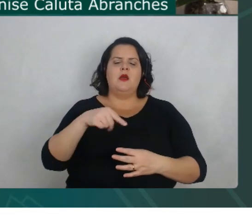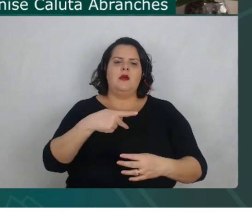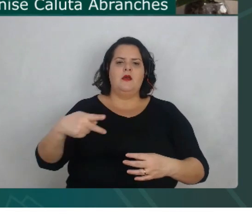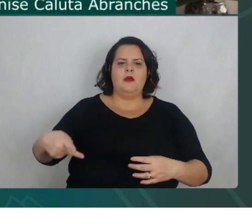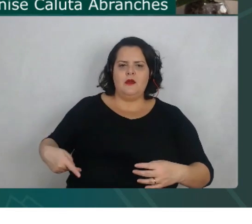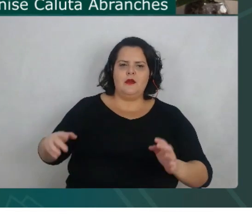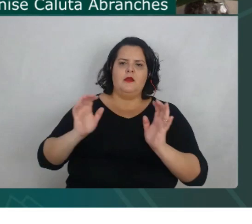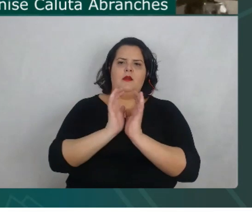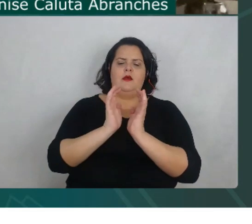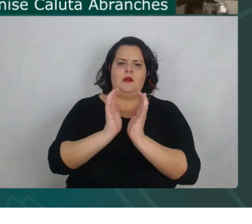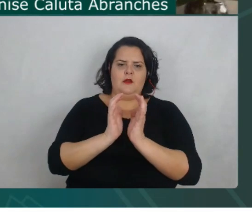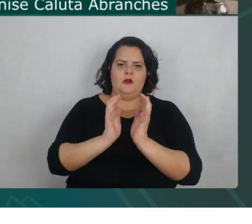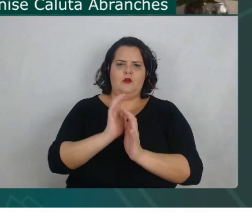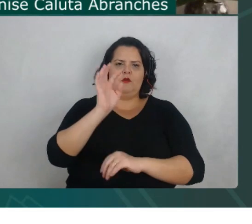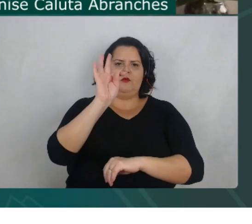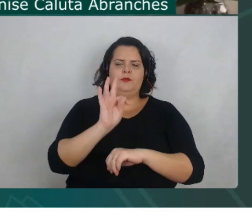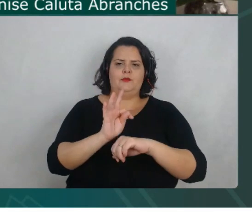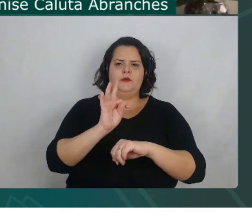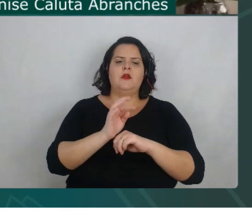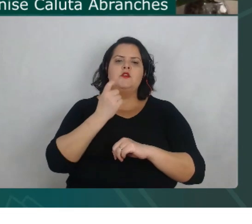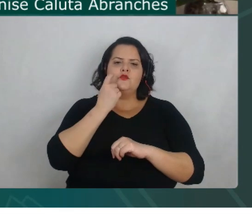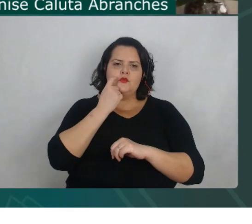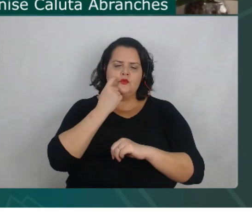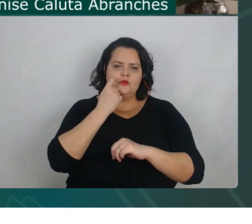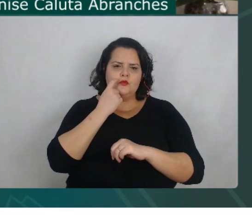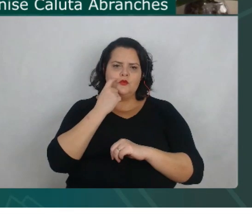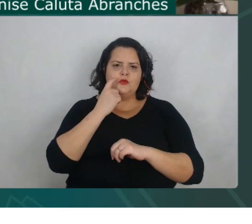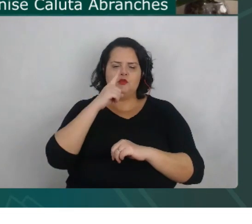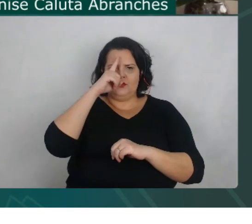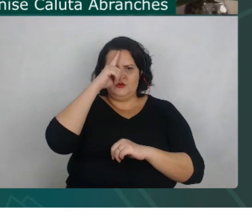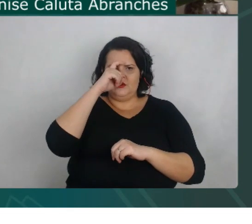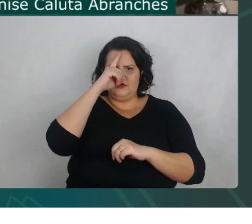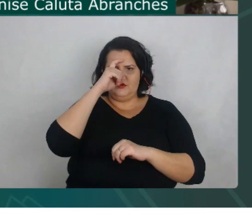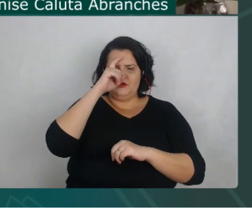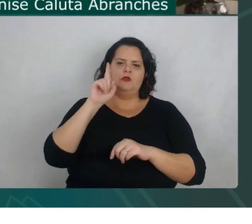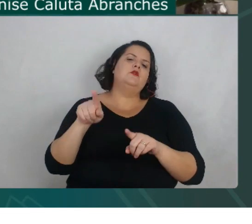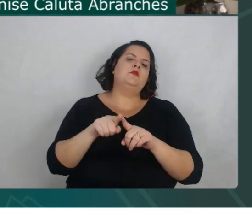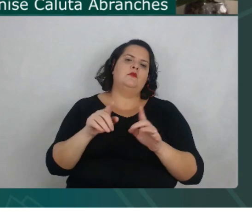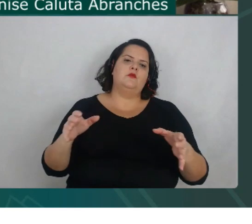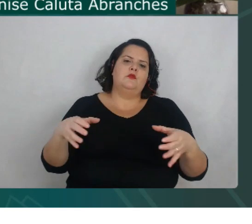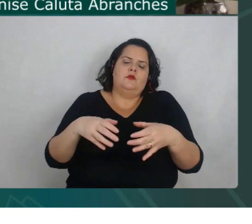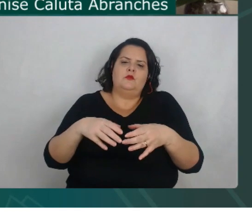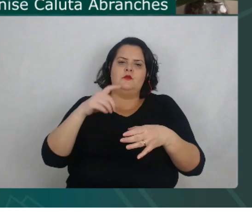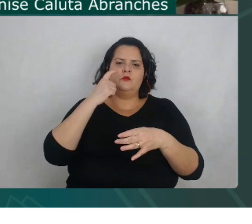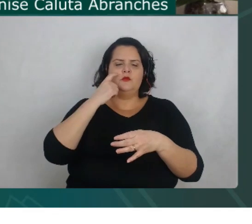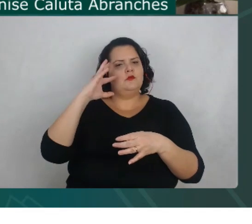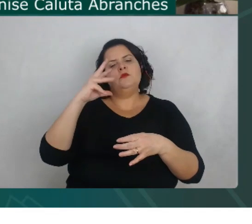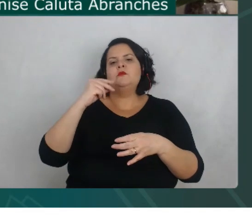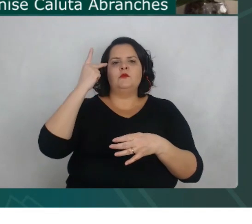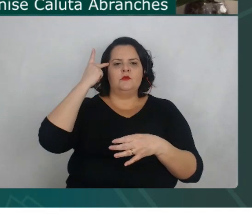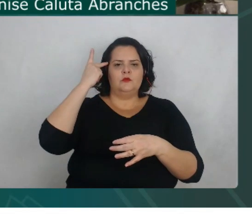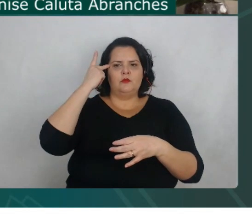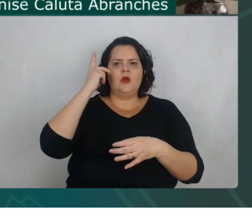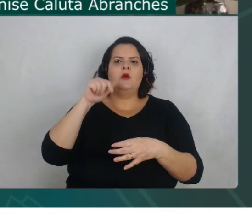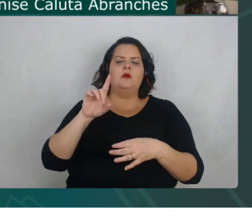de Odontologia Hospitalar no Conselho Regional de Odontologia de São Paulo. A Denise é